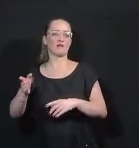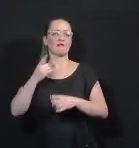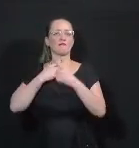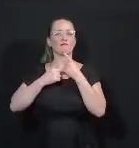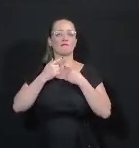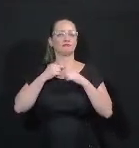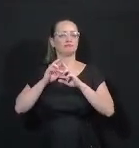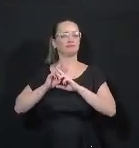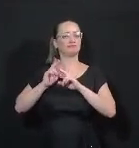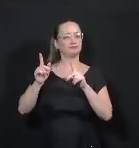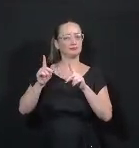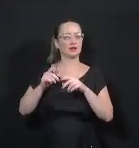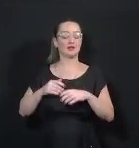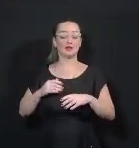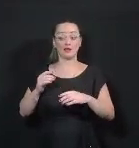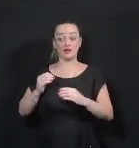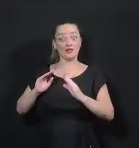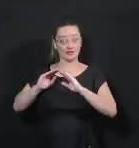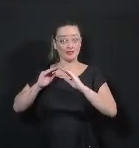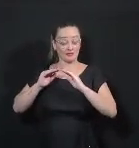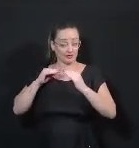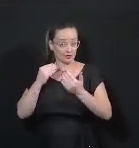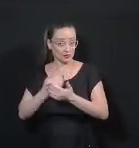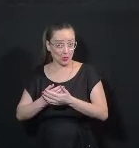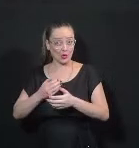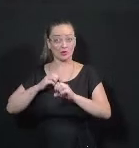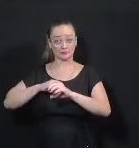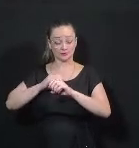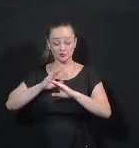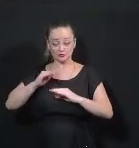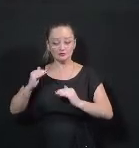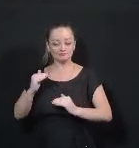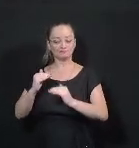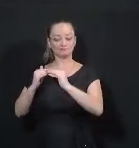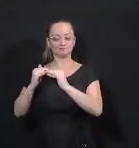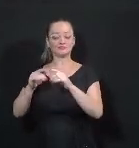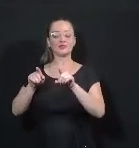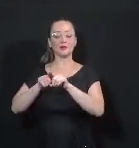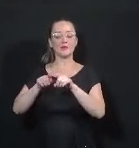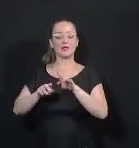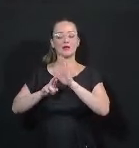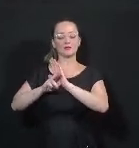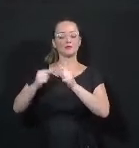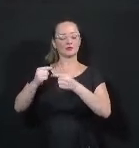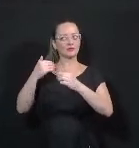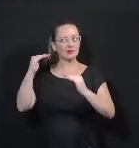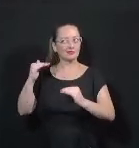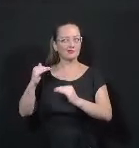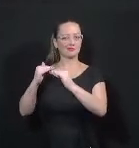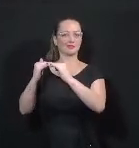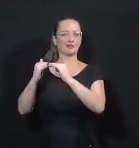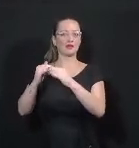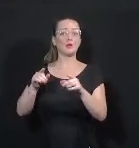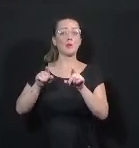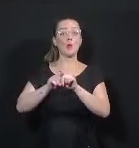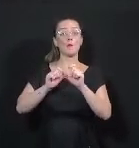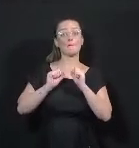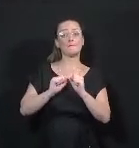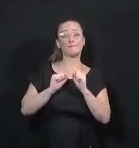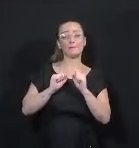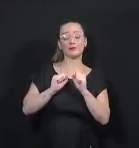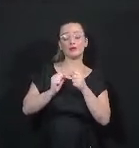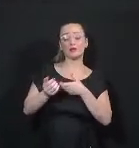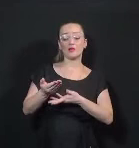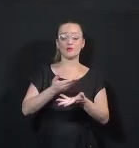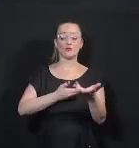na educação, na representação política, que elas pudessem compartilhar a criação dos